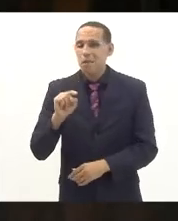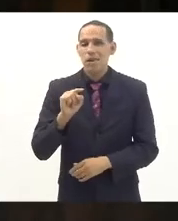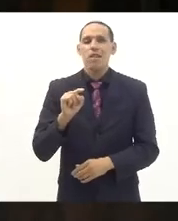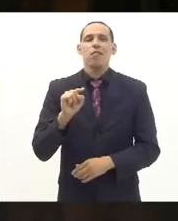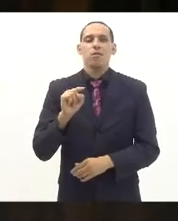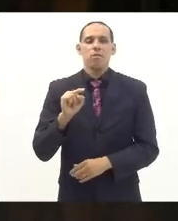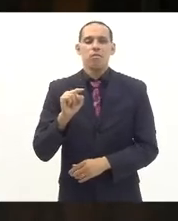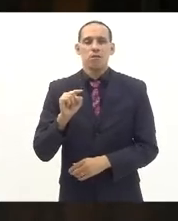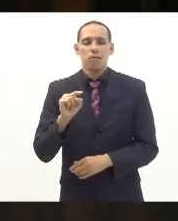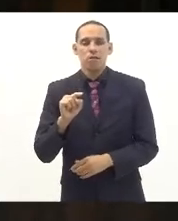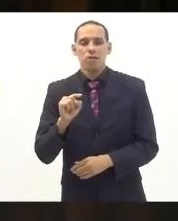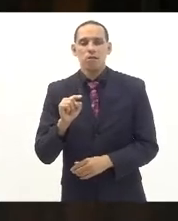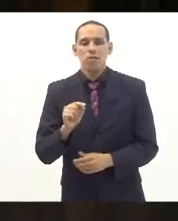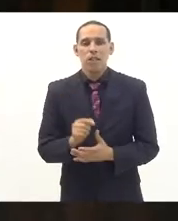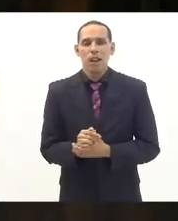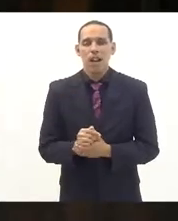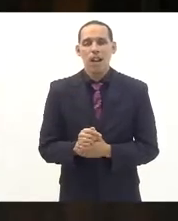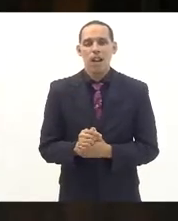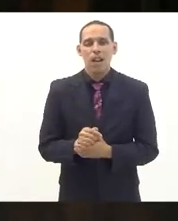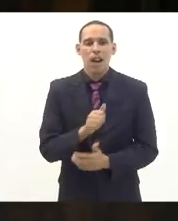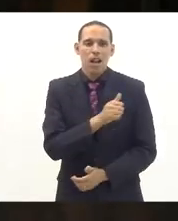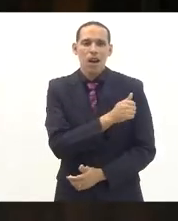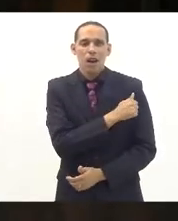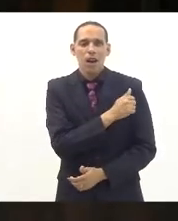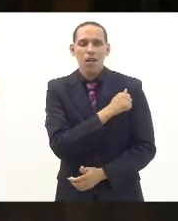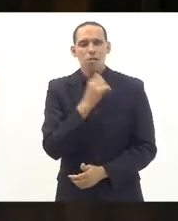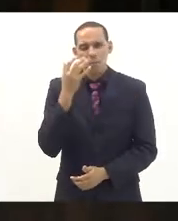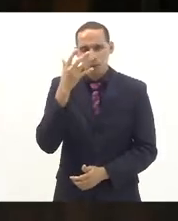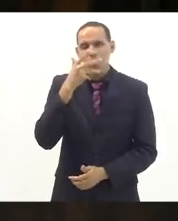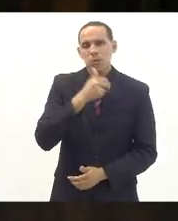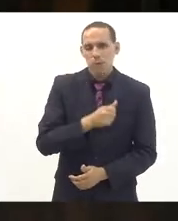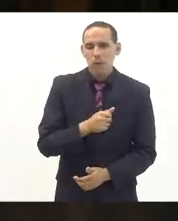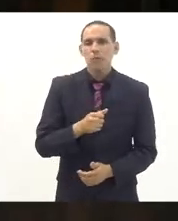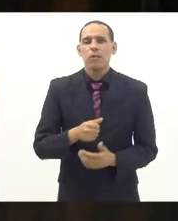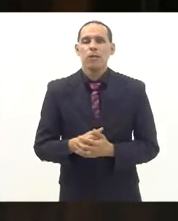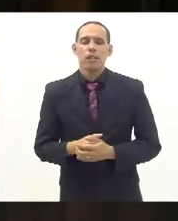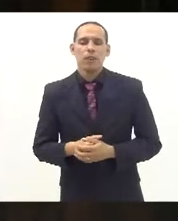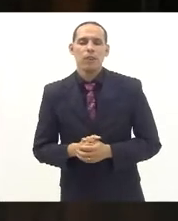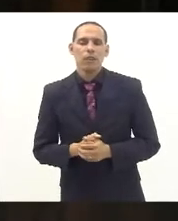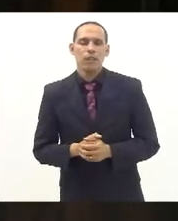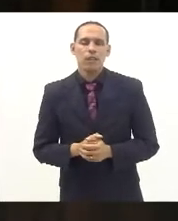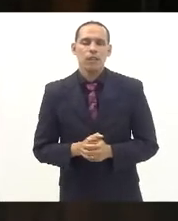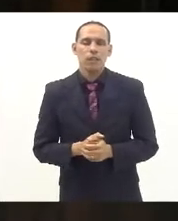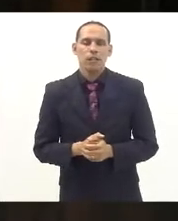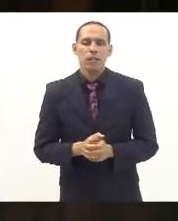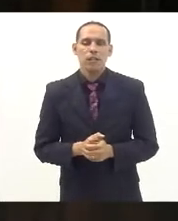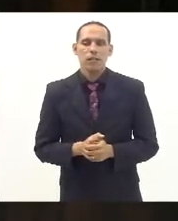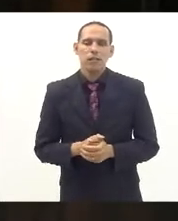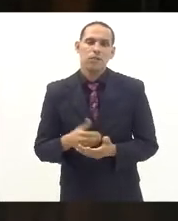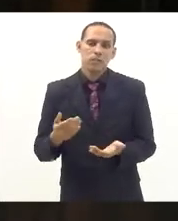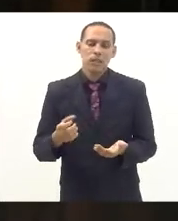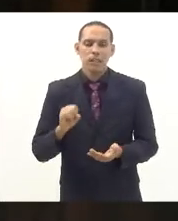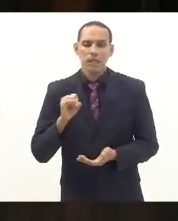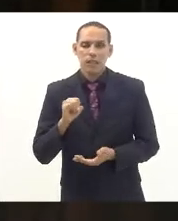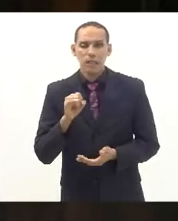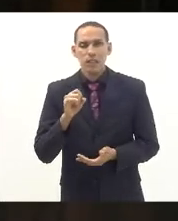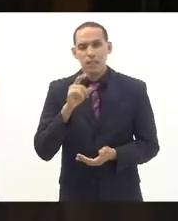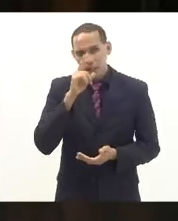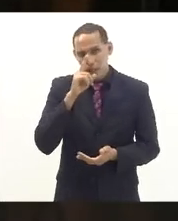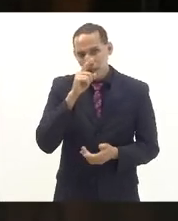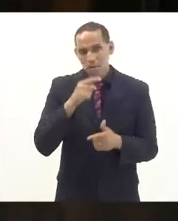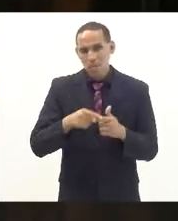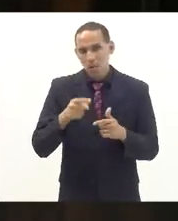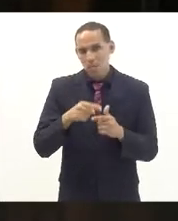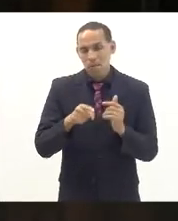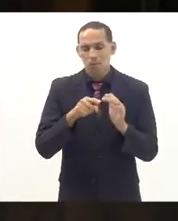muito competitiva muito bacana muito bonita esse algum risco algum problema que você lá na alisado E aí tranquilidade a gente